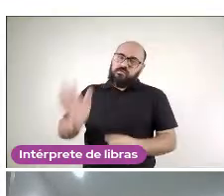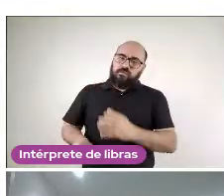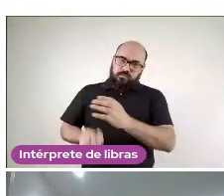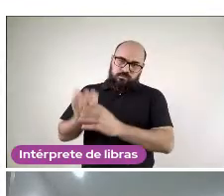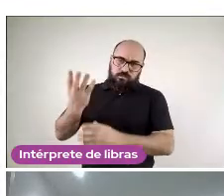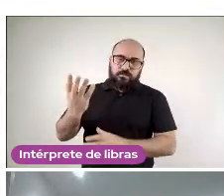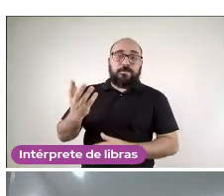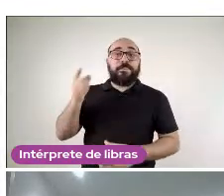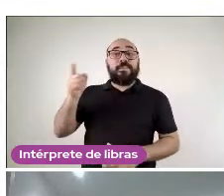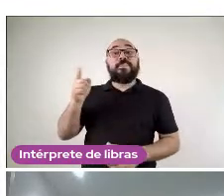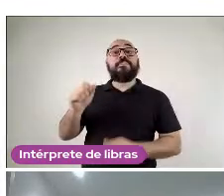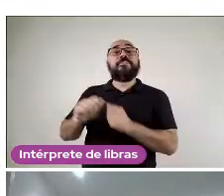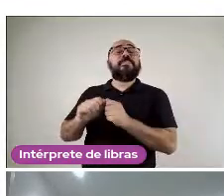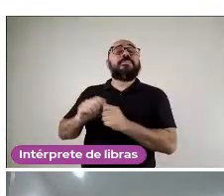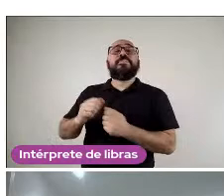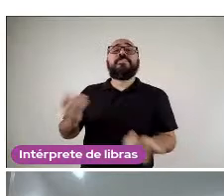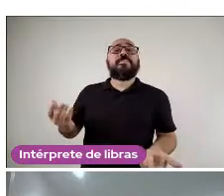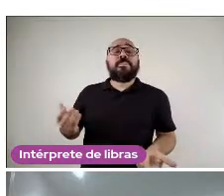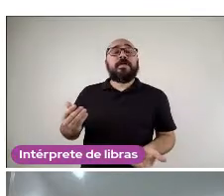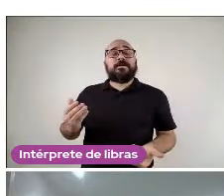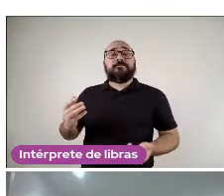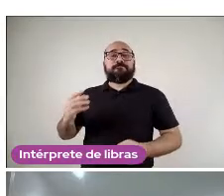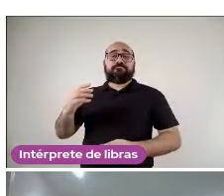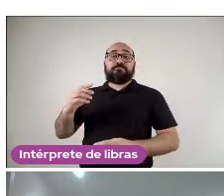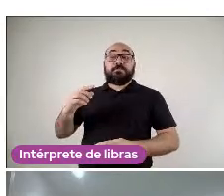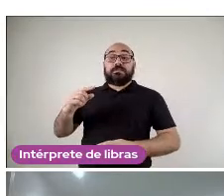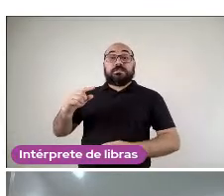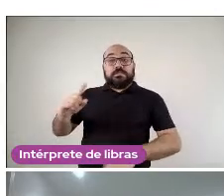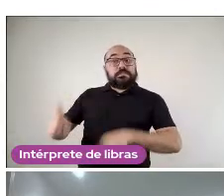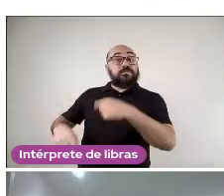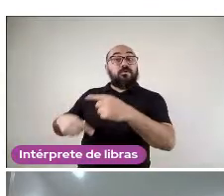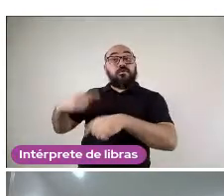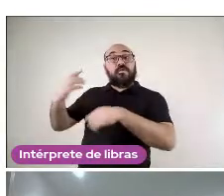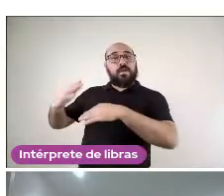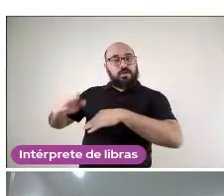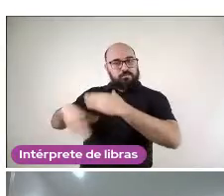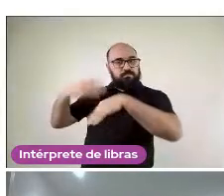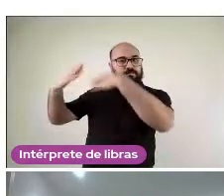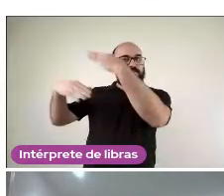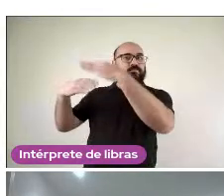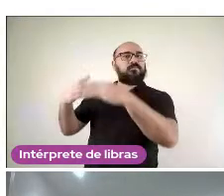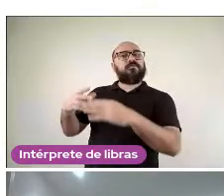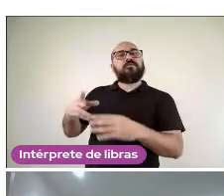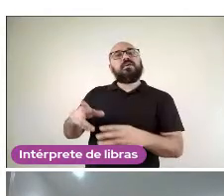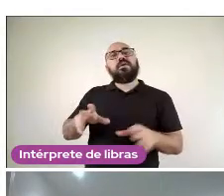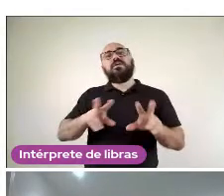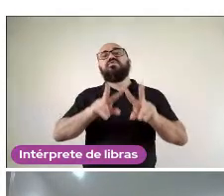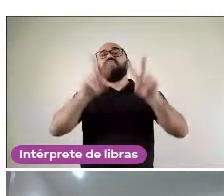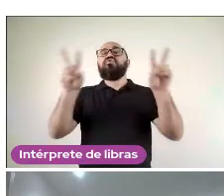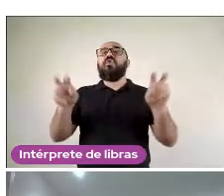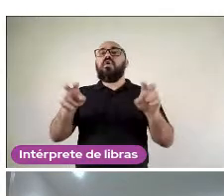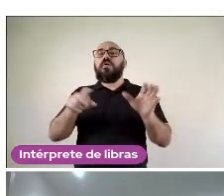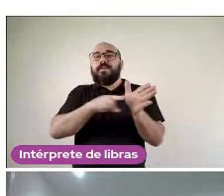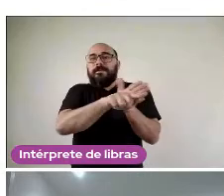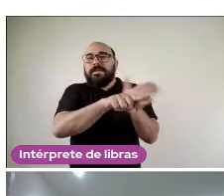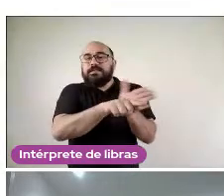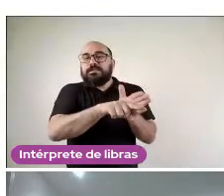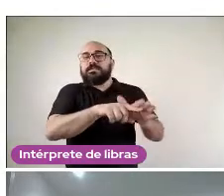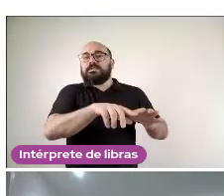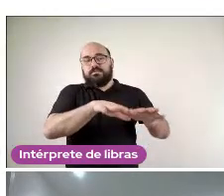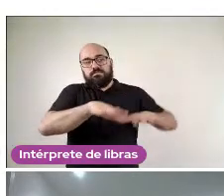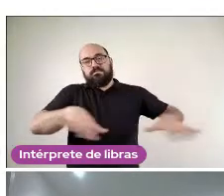desenvolver essas políticas públicas voltadas para a temática oceânica na cidade. E uma